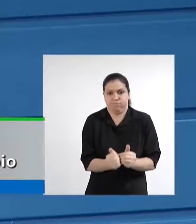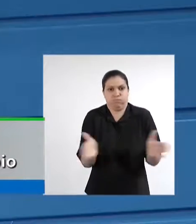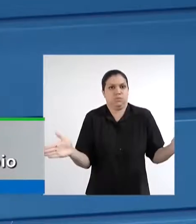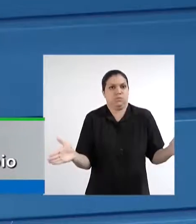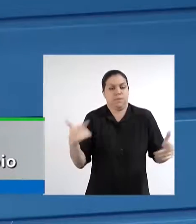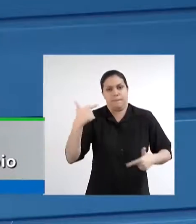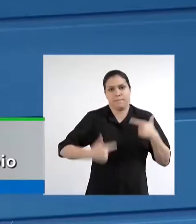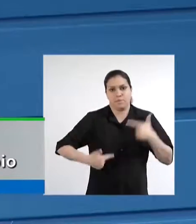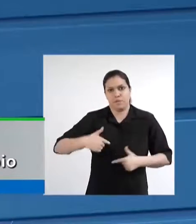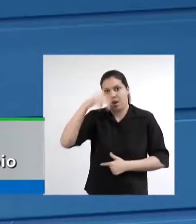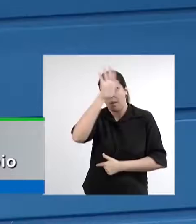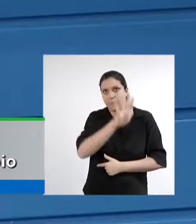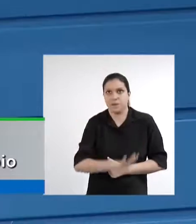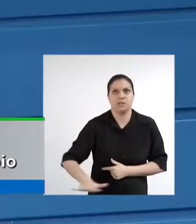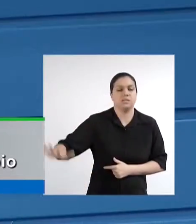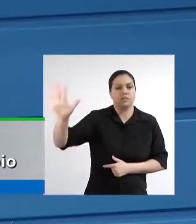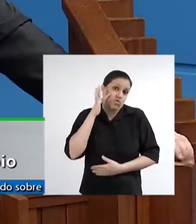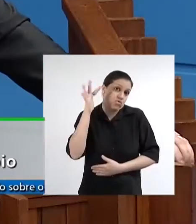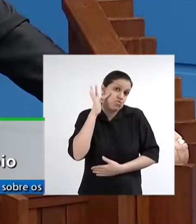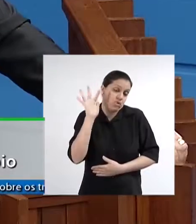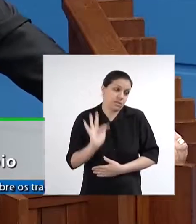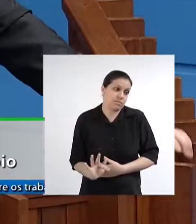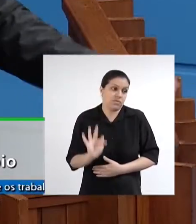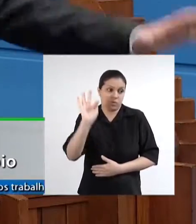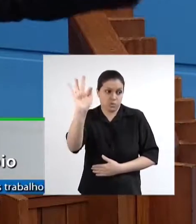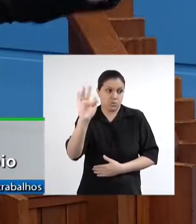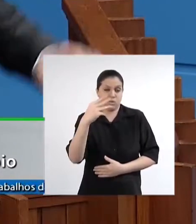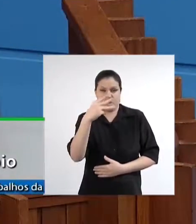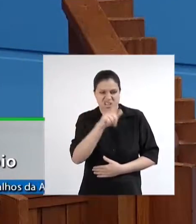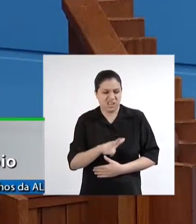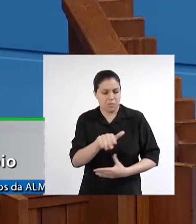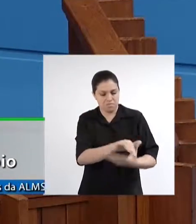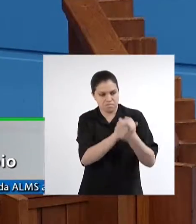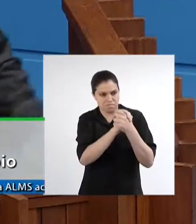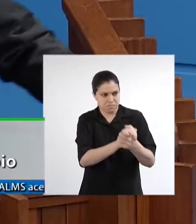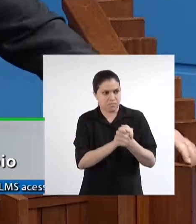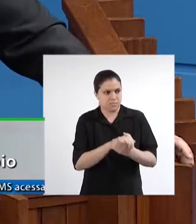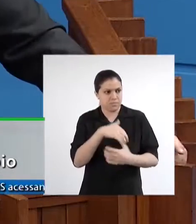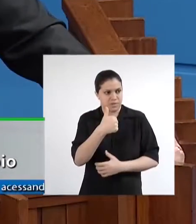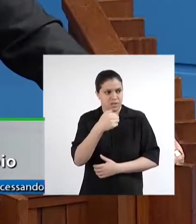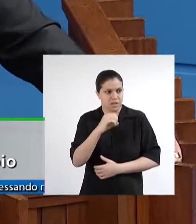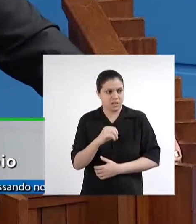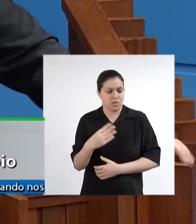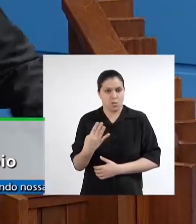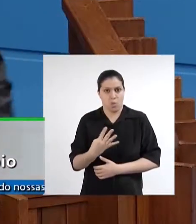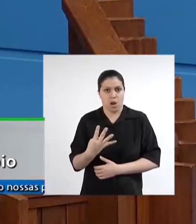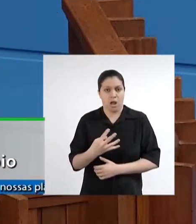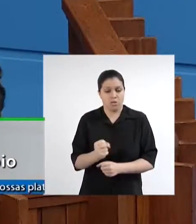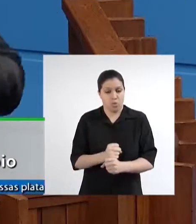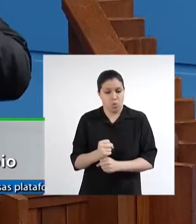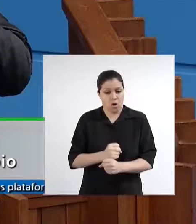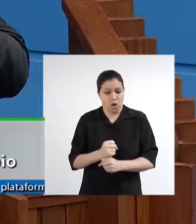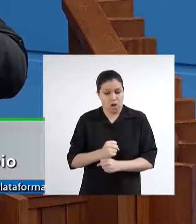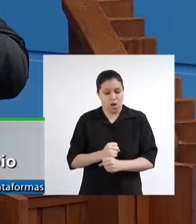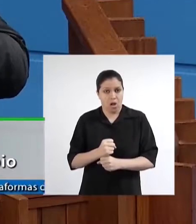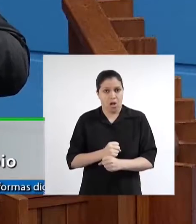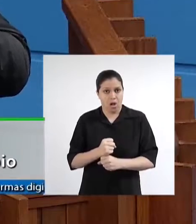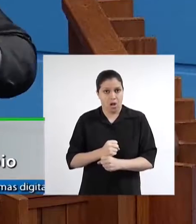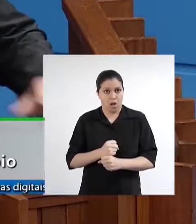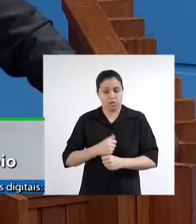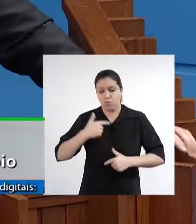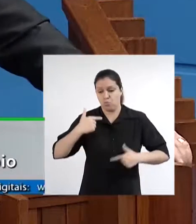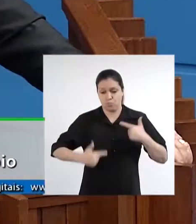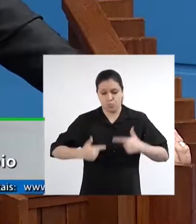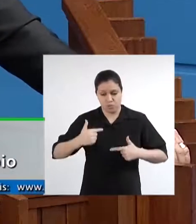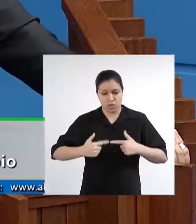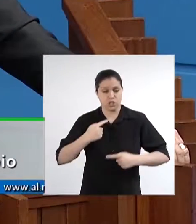Brasil para Três Lagoas. Então, Três Lagoas está de parabéns, são 104 anos de emancipação política